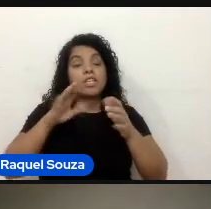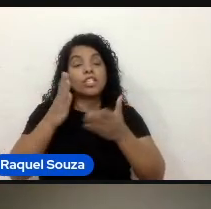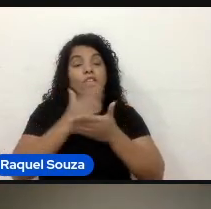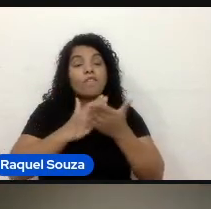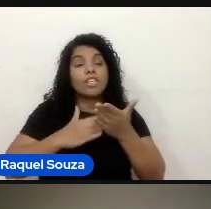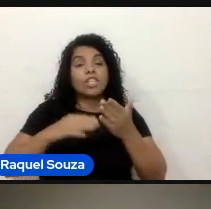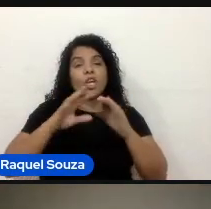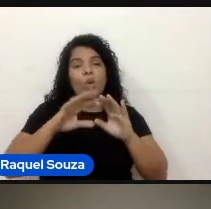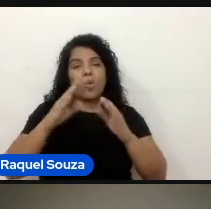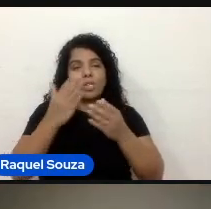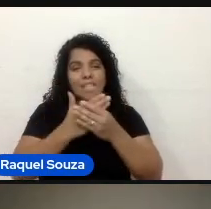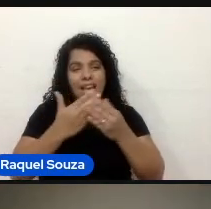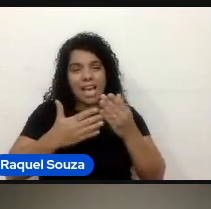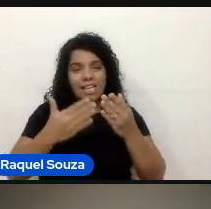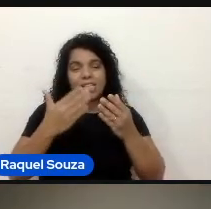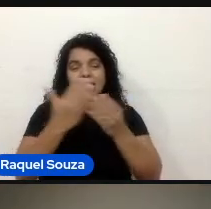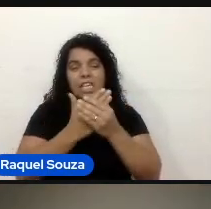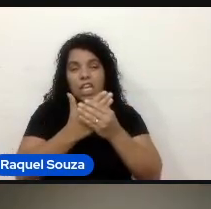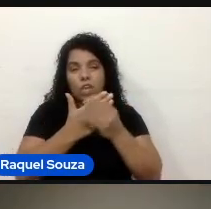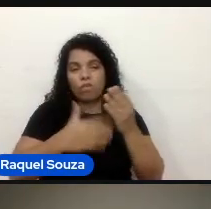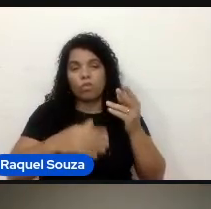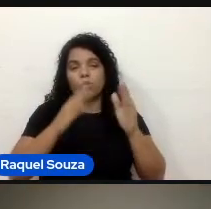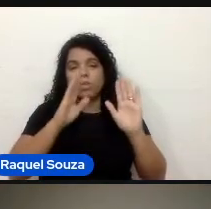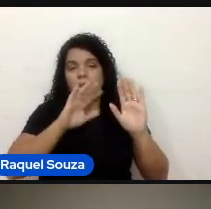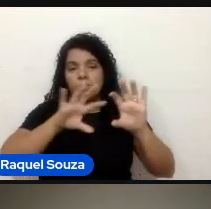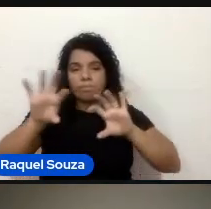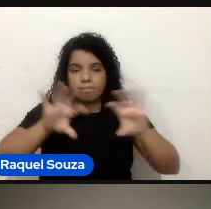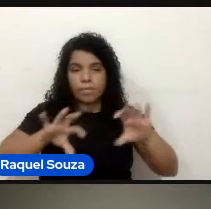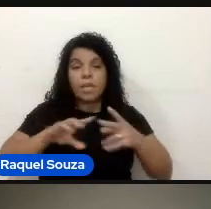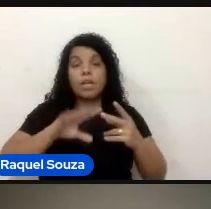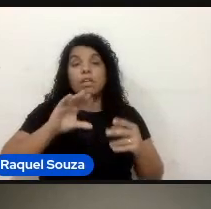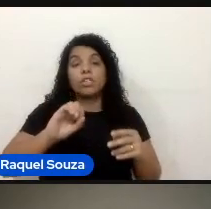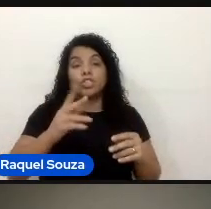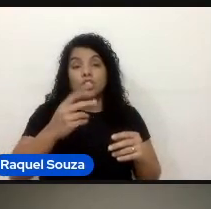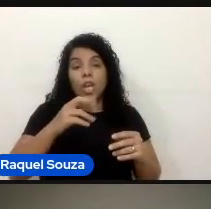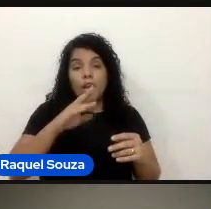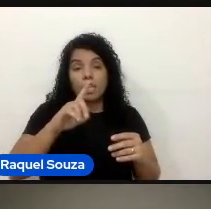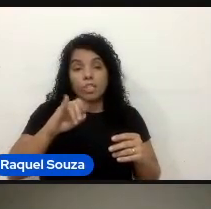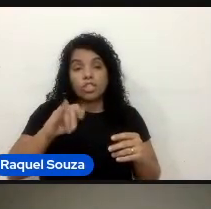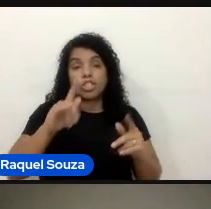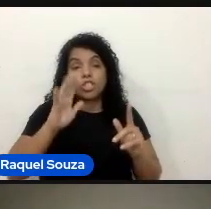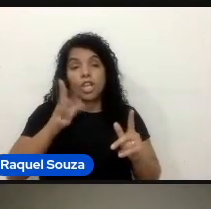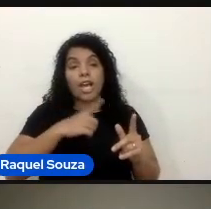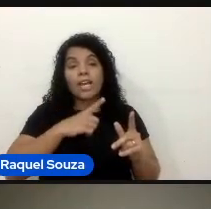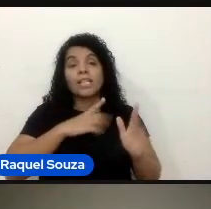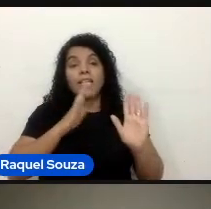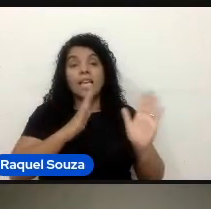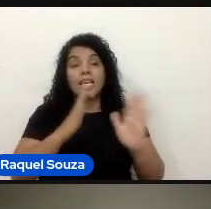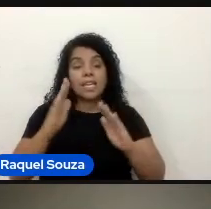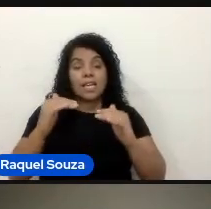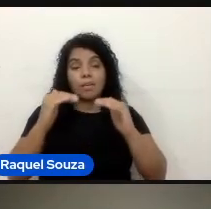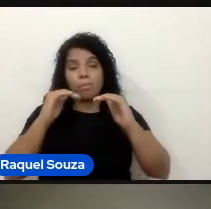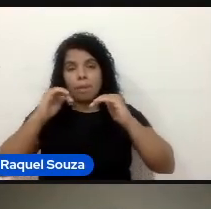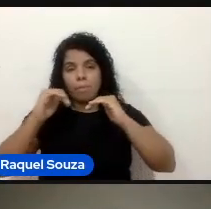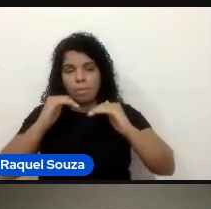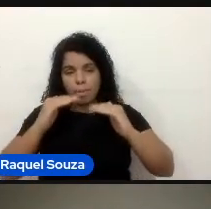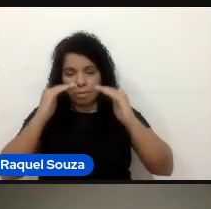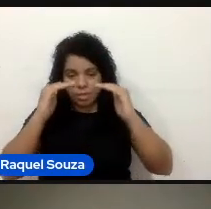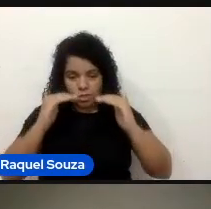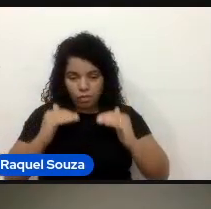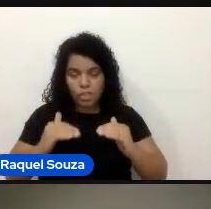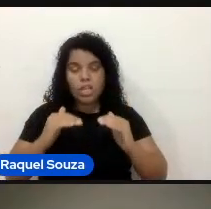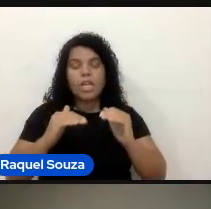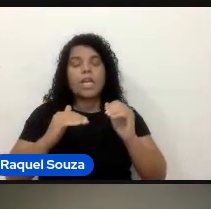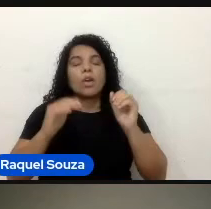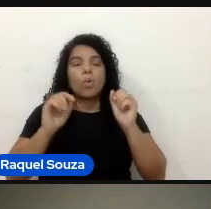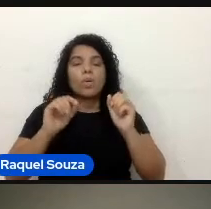já tem por padrão um mecanismo que vai te dar ali, sets ali, subsets de testes para você conseguir paralelizar em